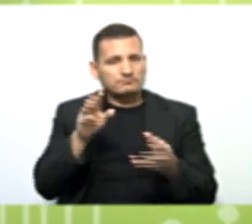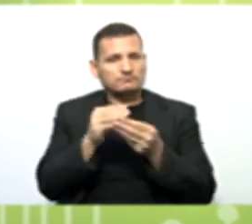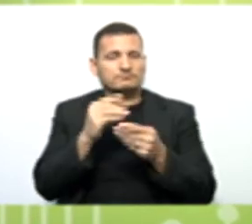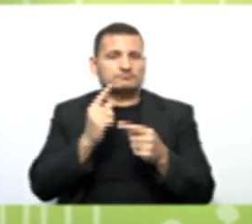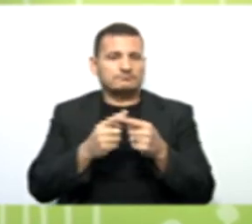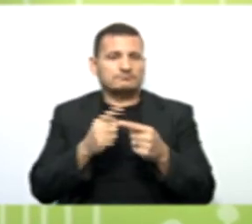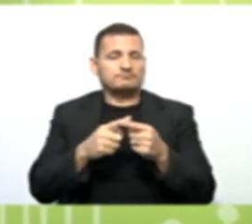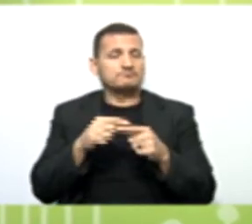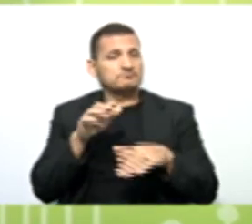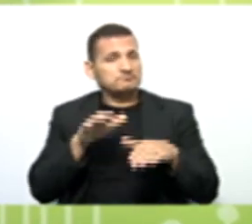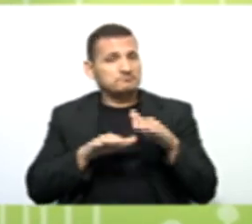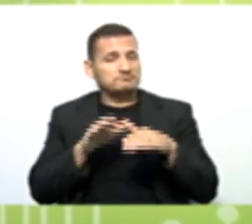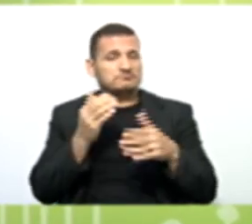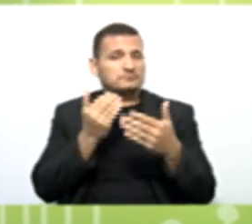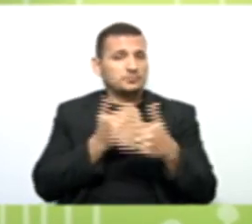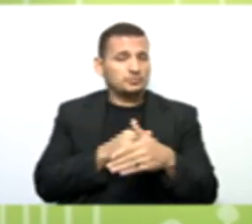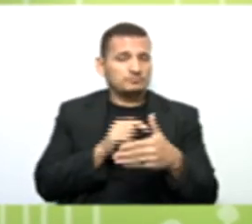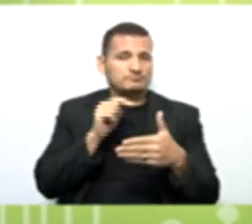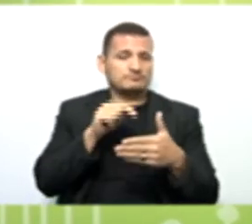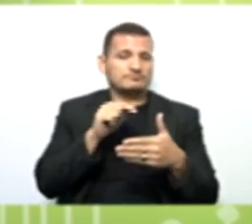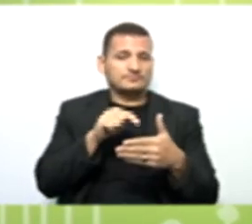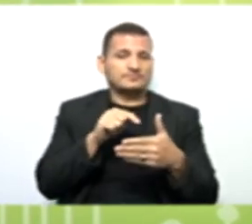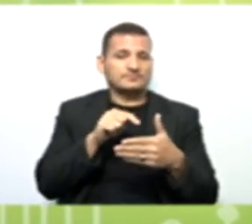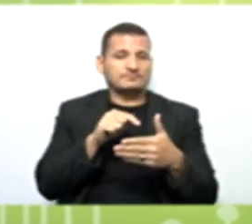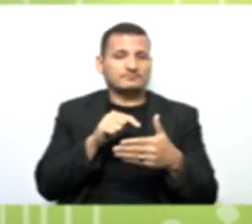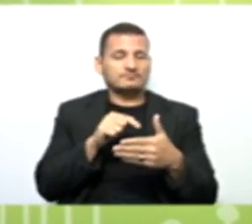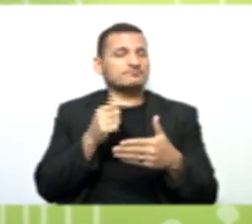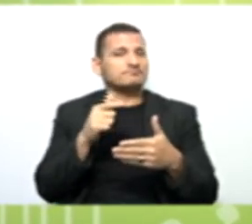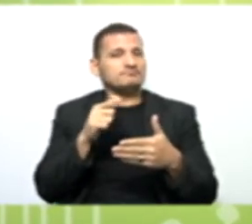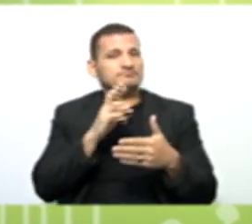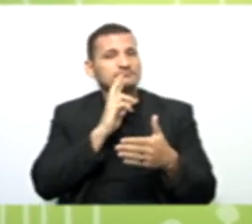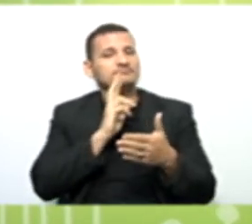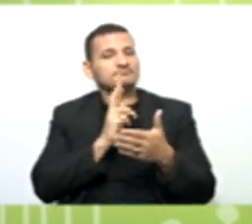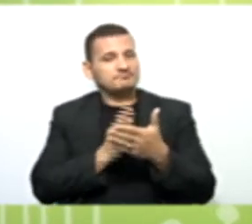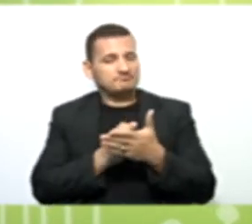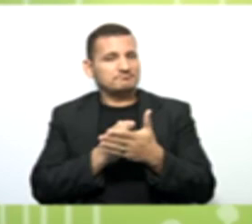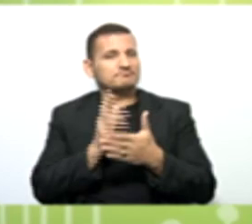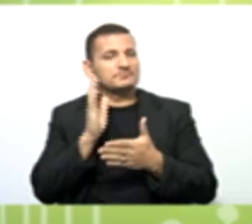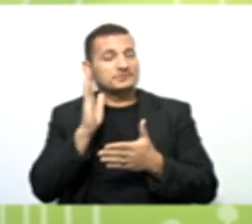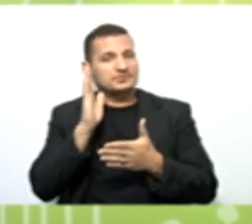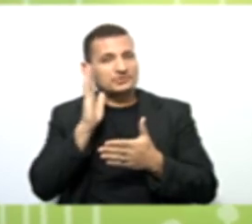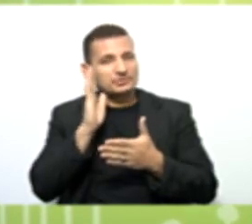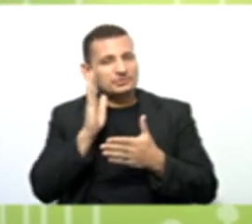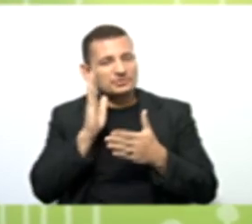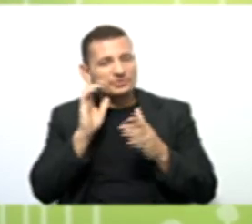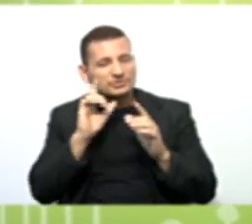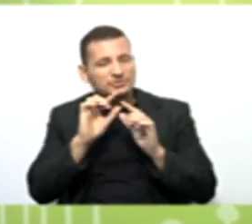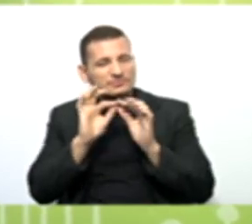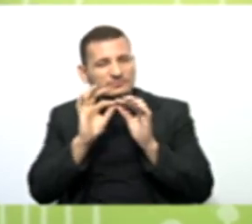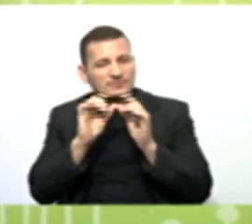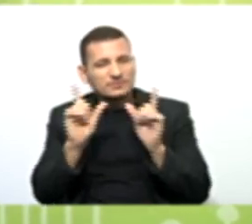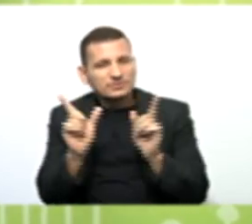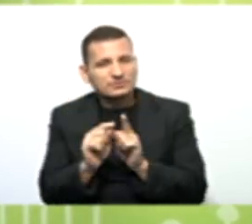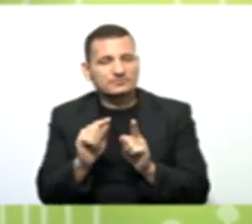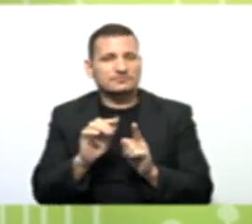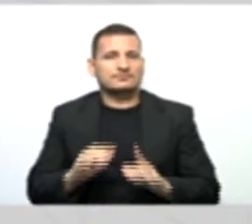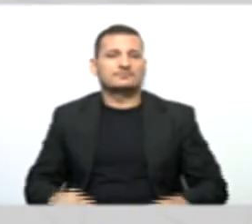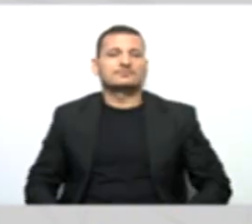na prova ali não tenha uma resposta tão direta. Beleza? Vamos ver aqui agora a questão